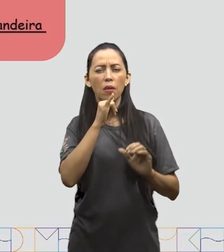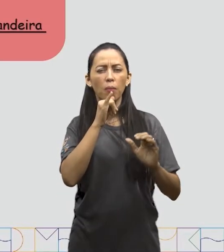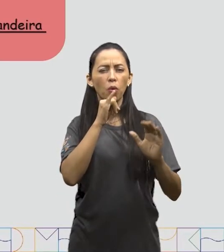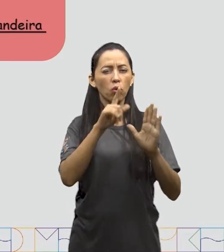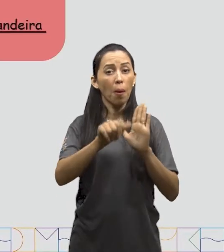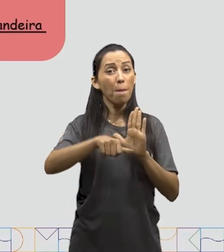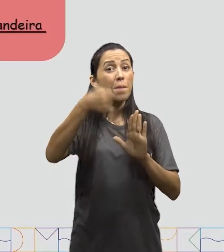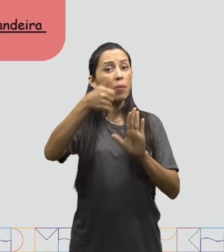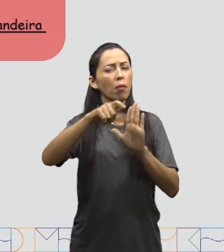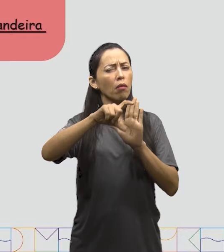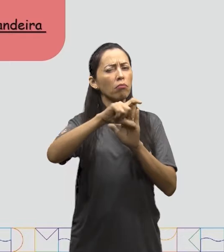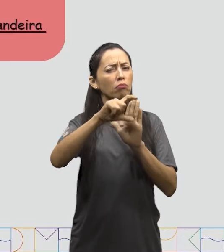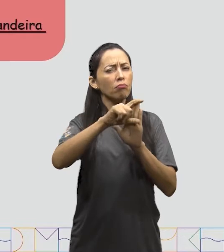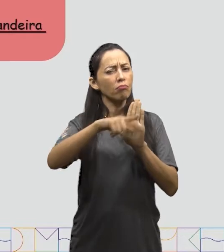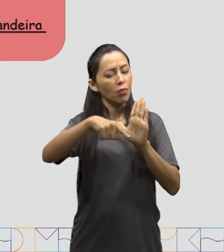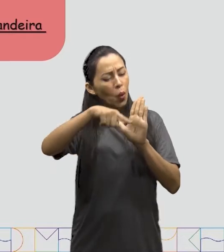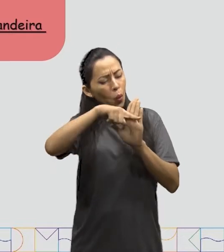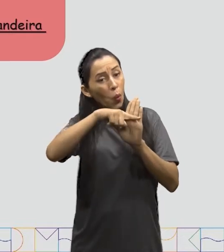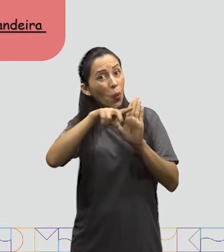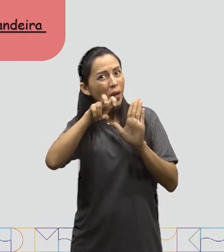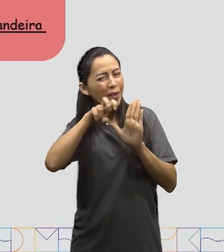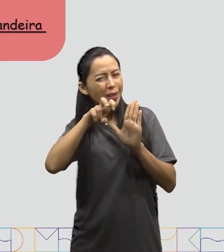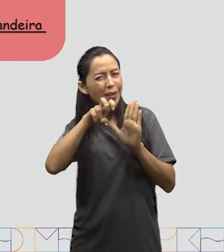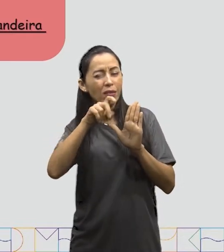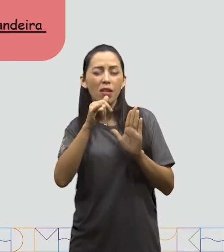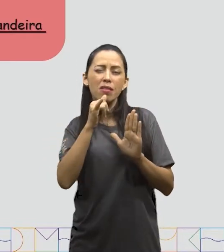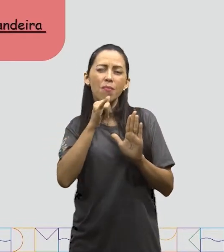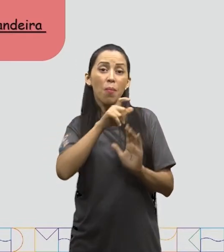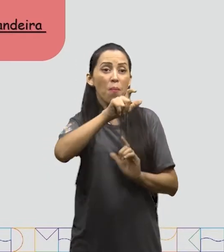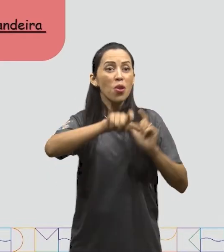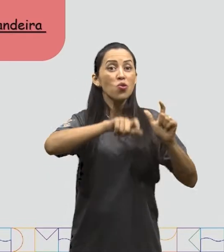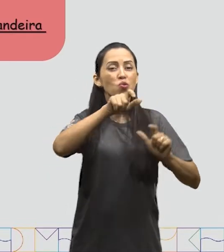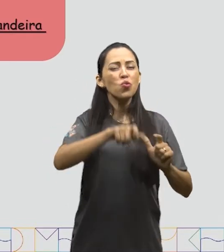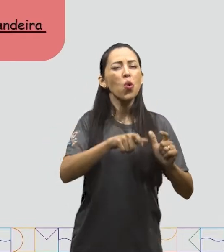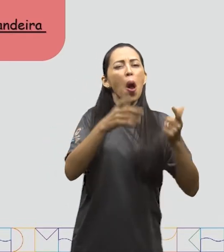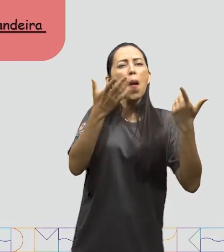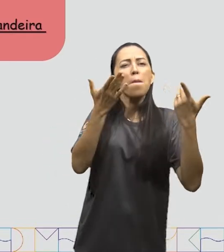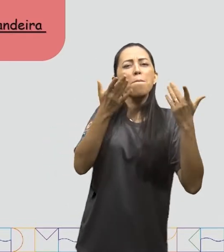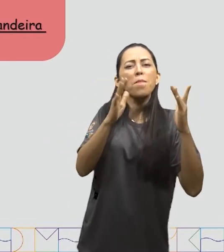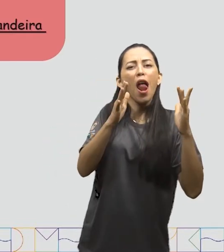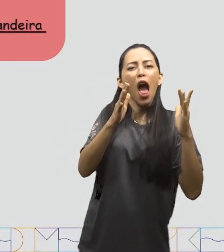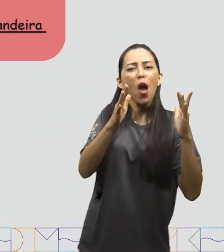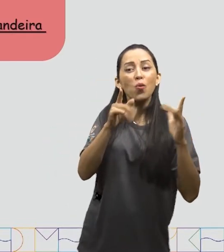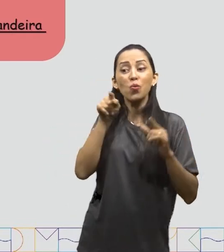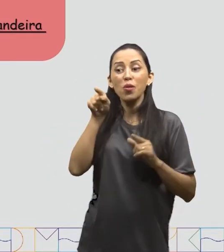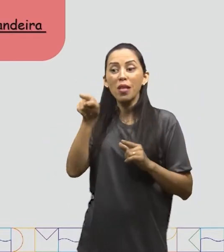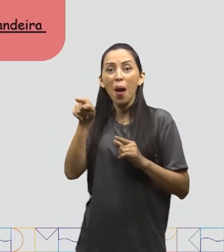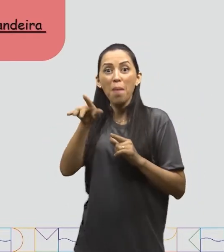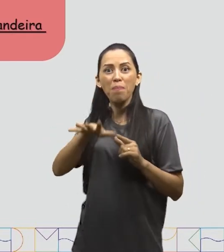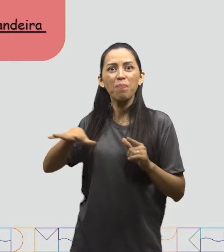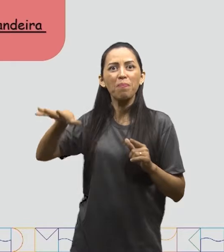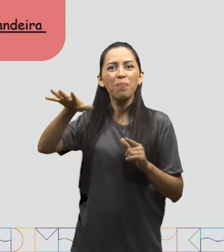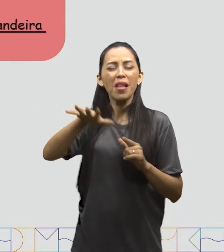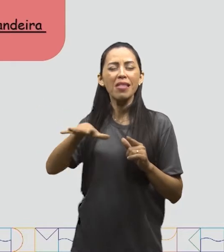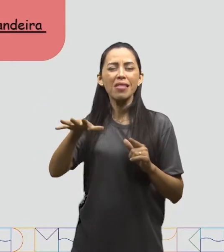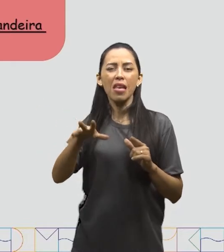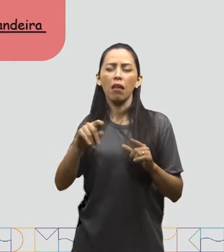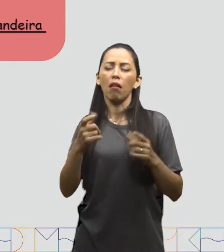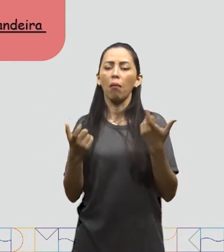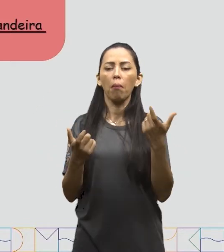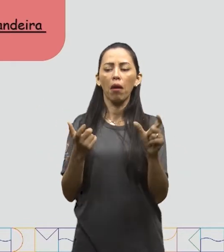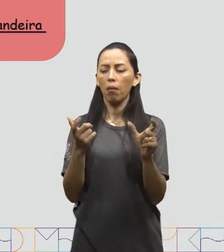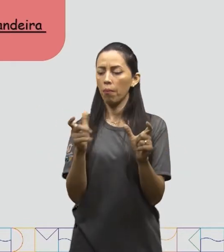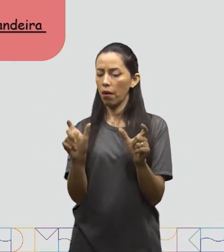primeira estrofe, os aplausos da plateia, o autor trouxe 2 palavras que